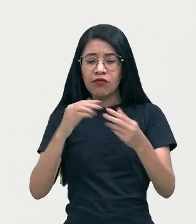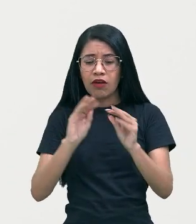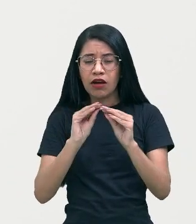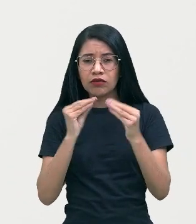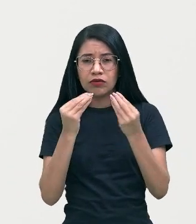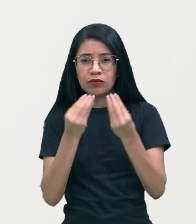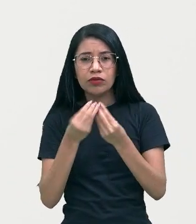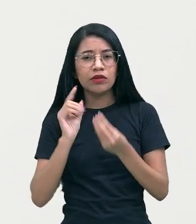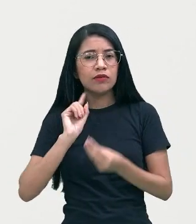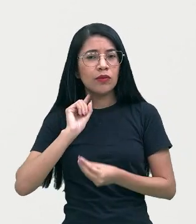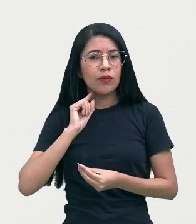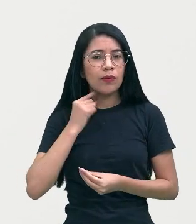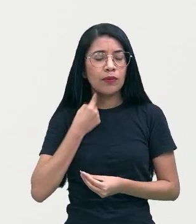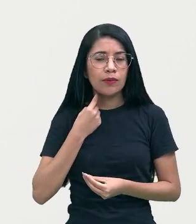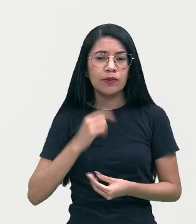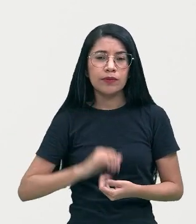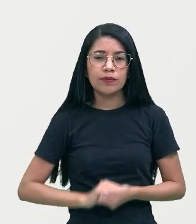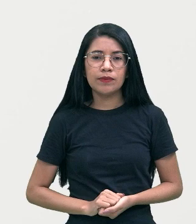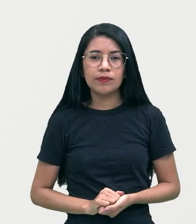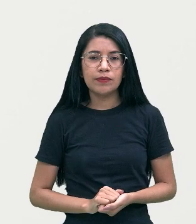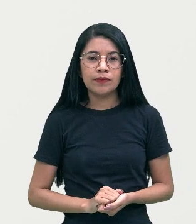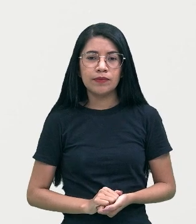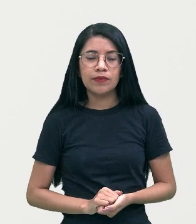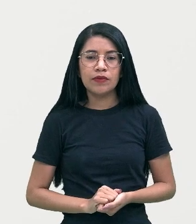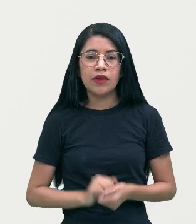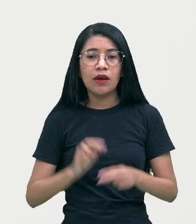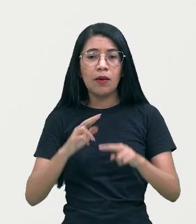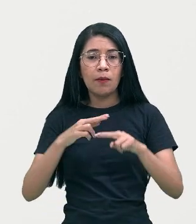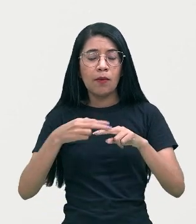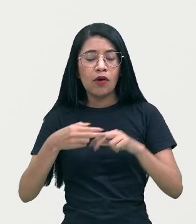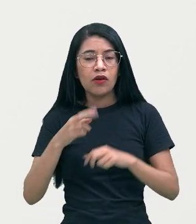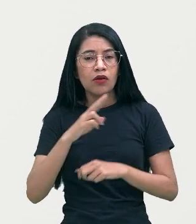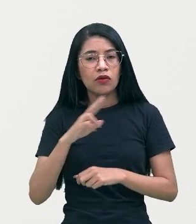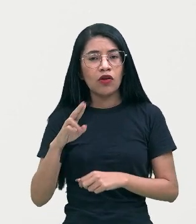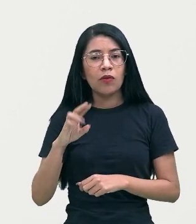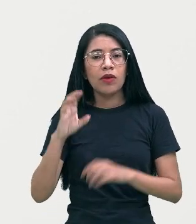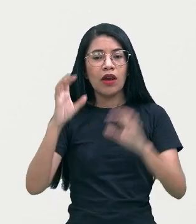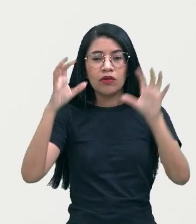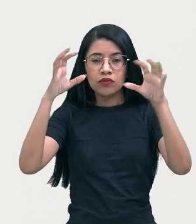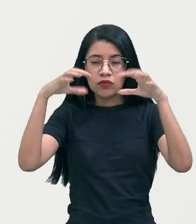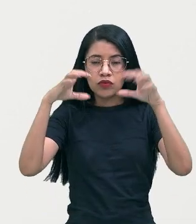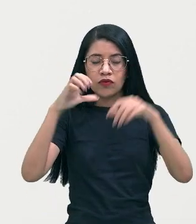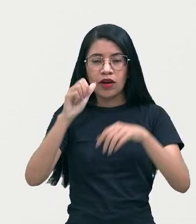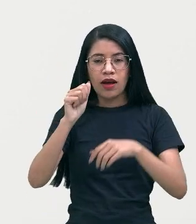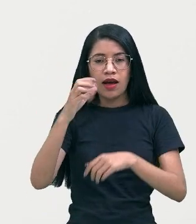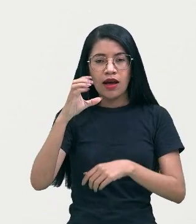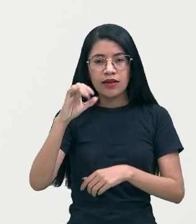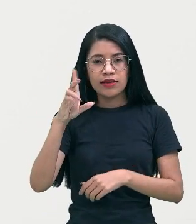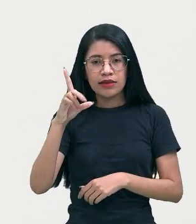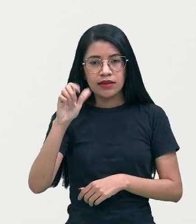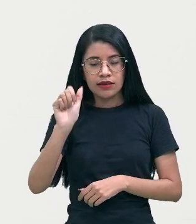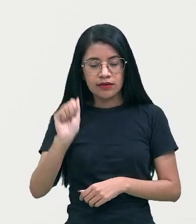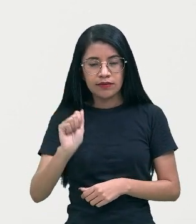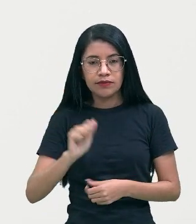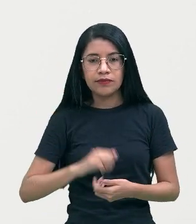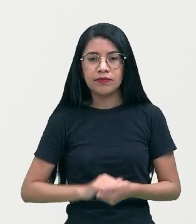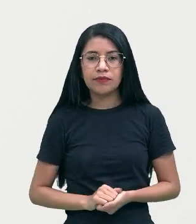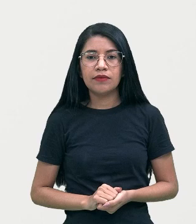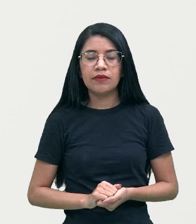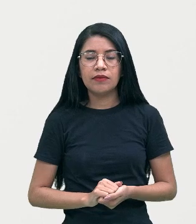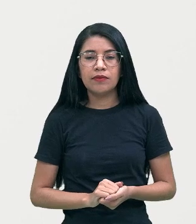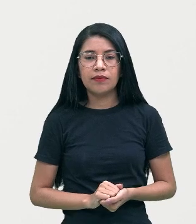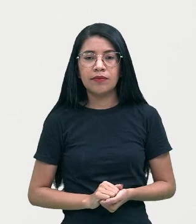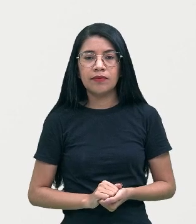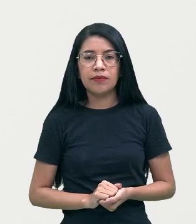componentes poluentes, cheia desses poluentes. Por isso que o nome dessa chuva é ácida, porque ela tá cheia de poluentes e ela realmente é